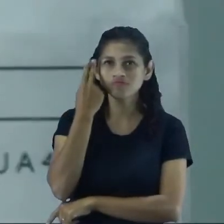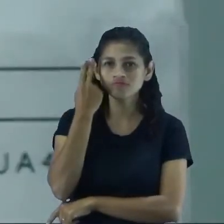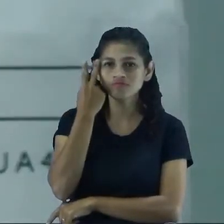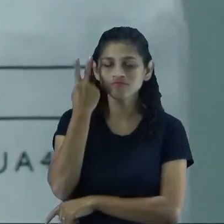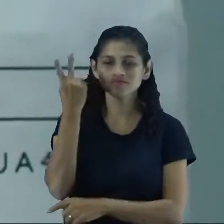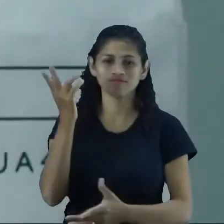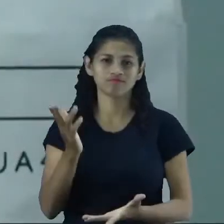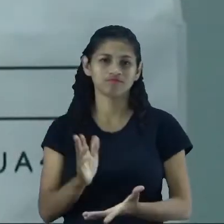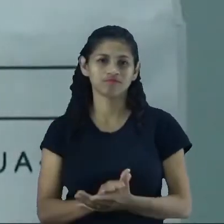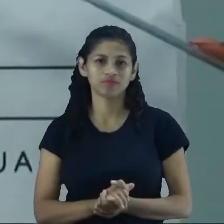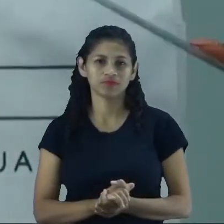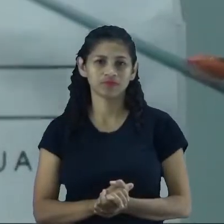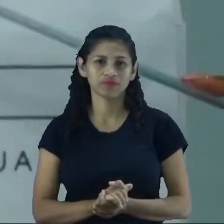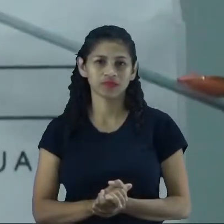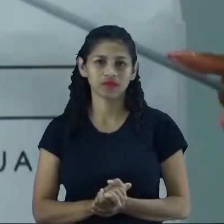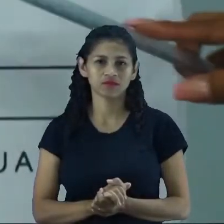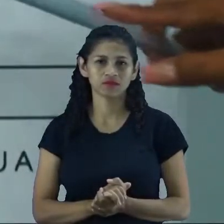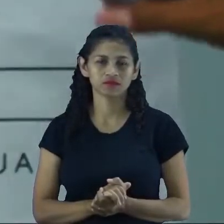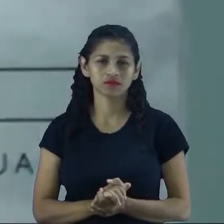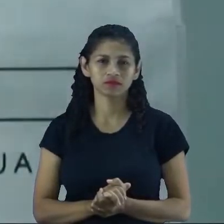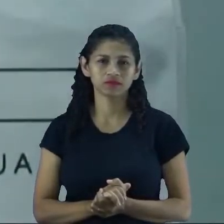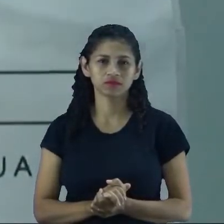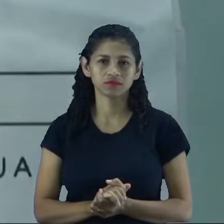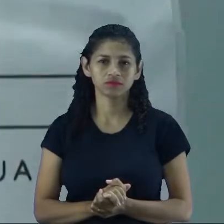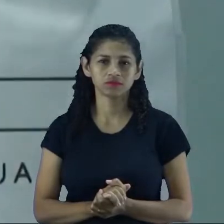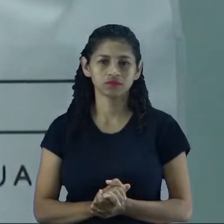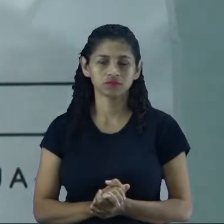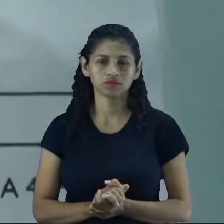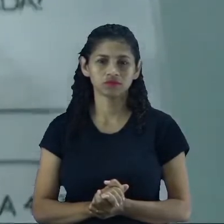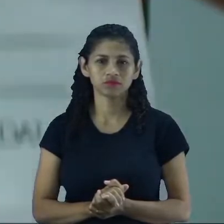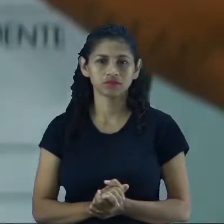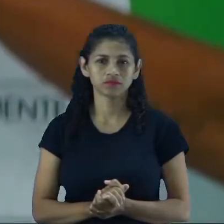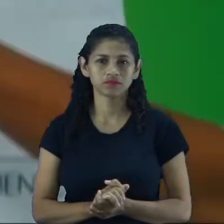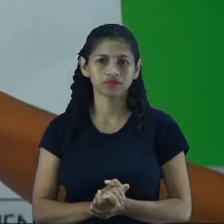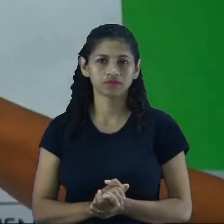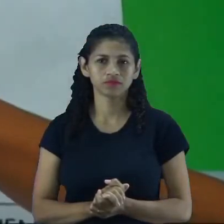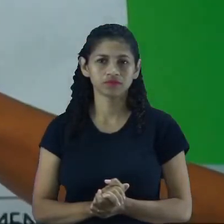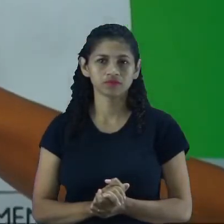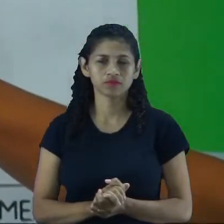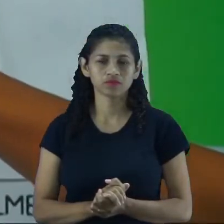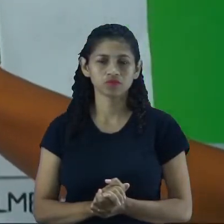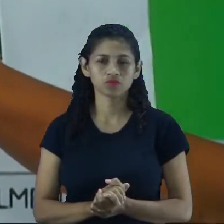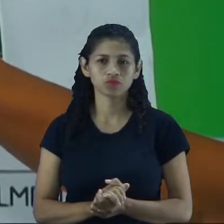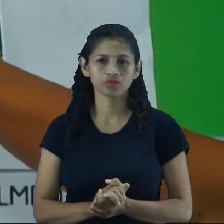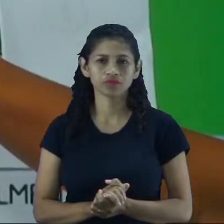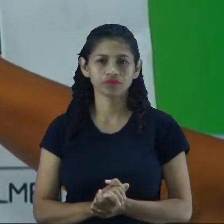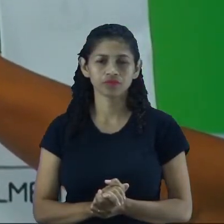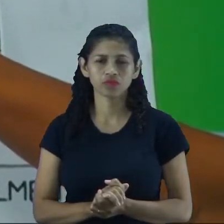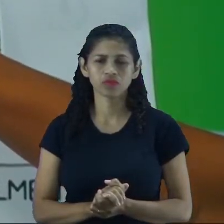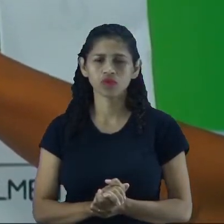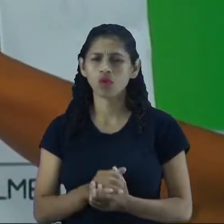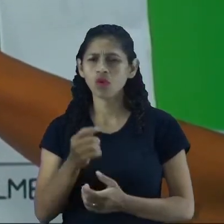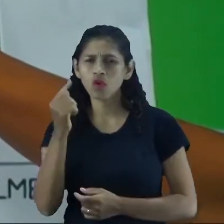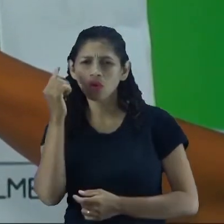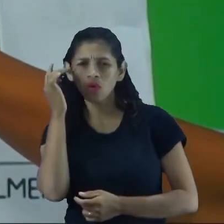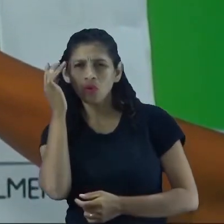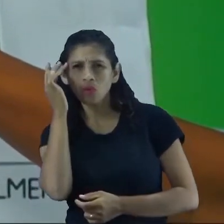dessas imagens representa uma paisagem totalmente natural. Será que é a imagem número